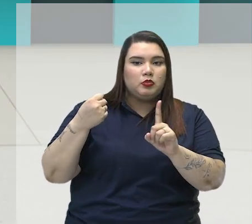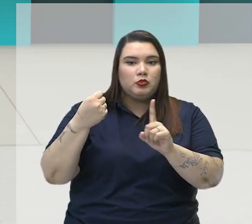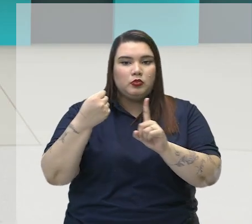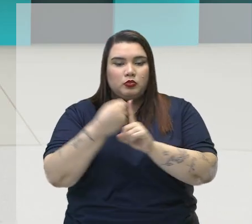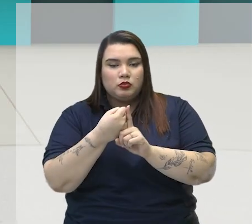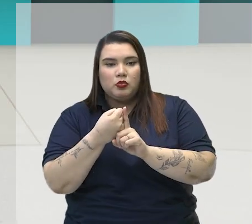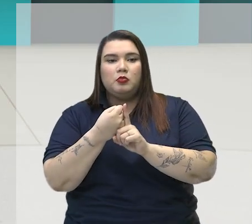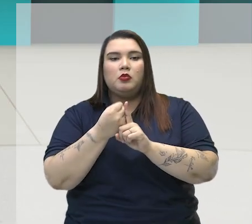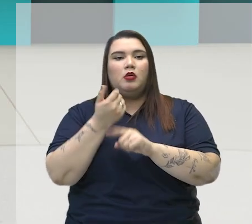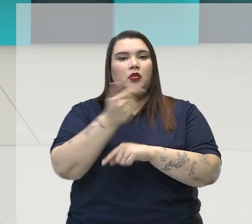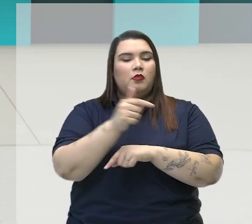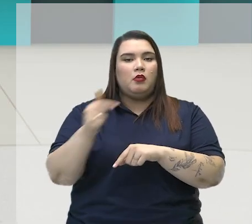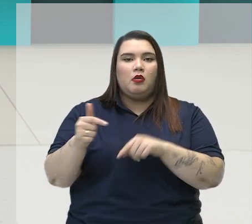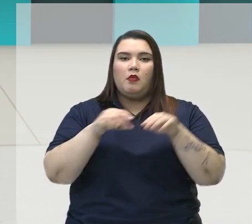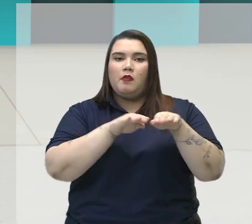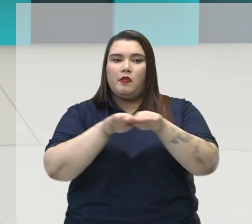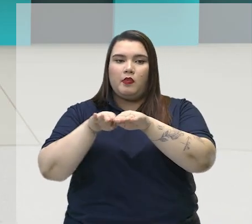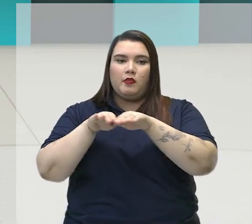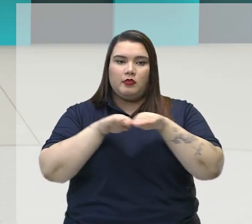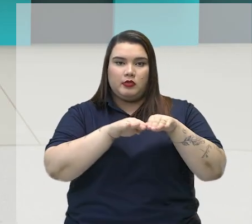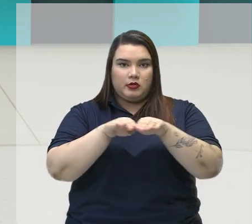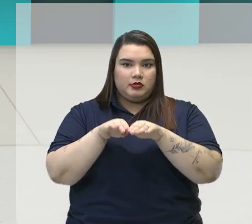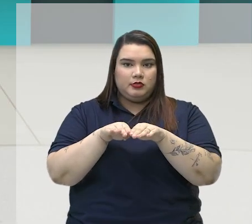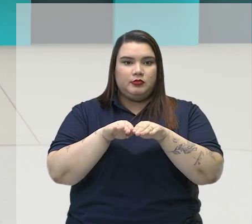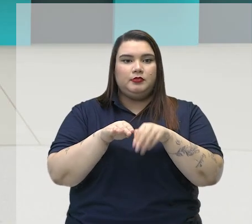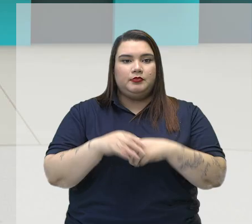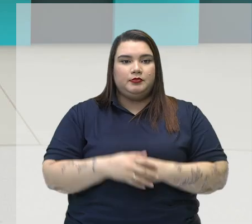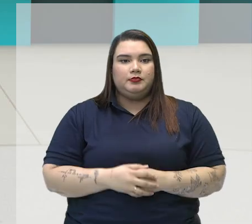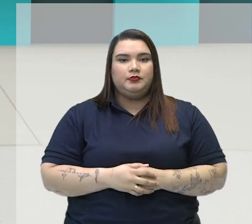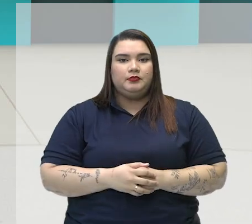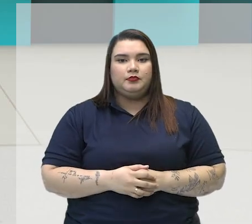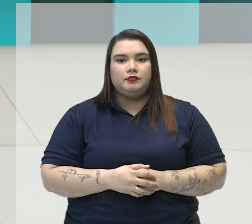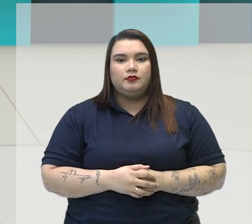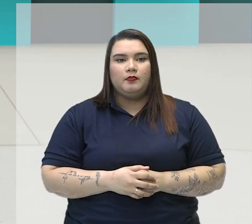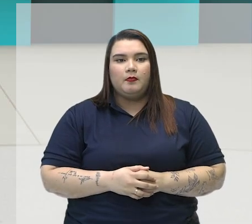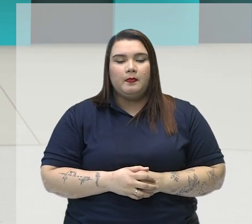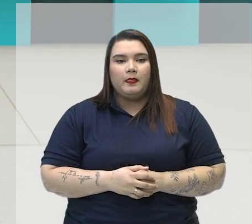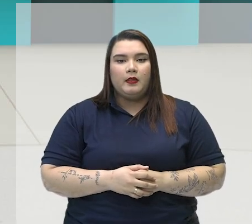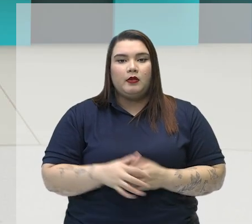sociedade de consumo e às desigualdades.